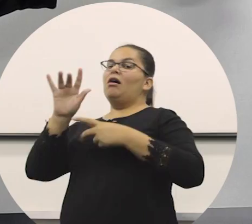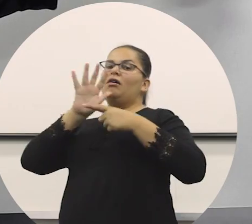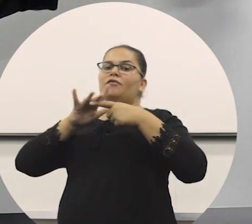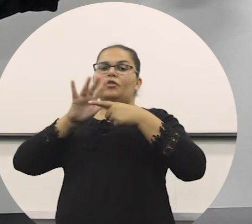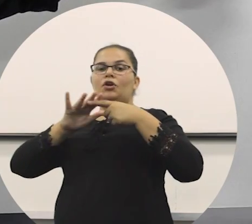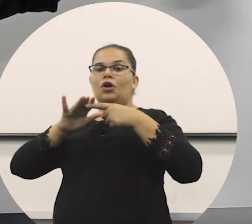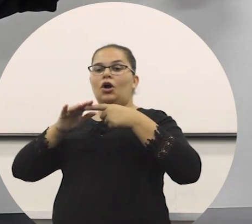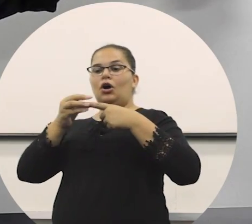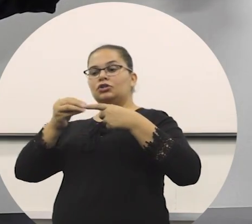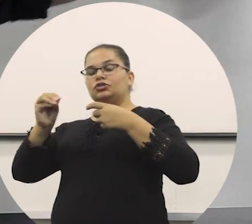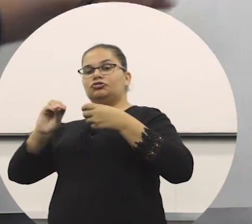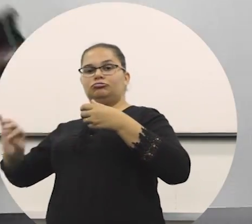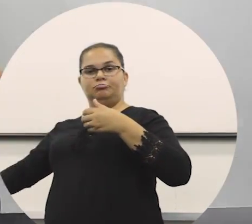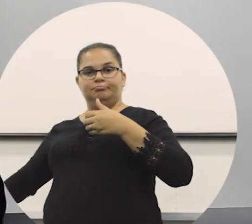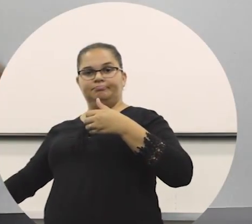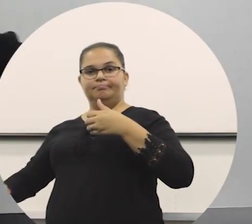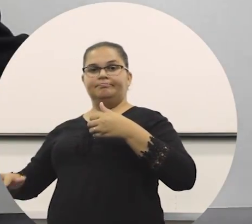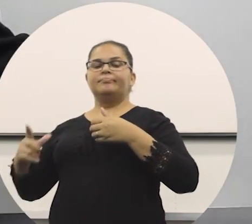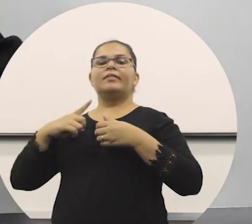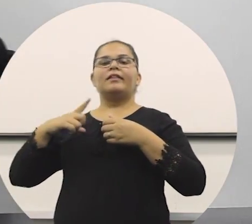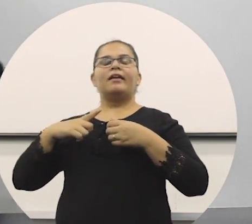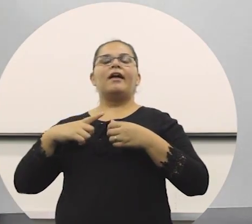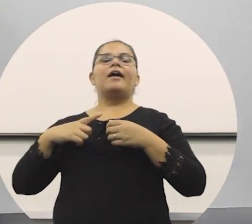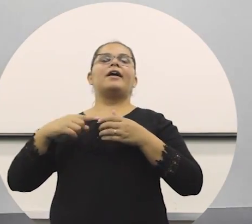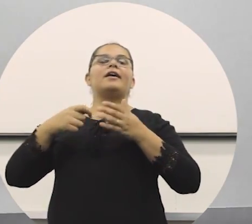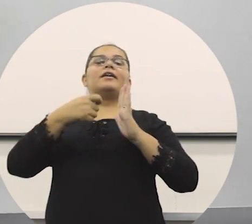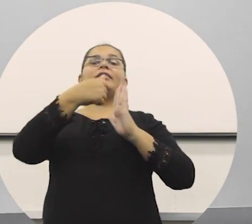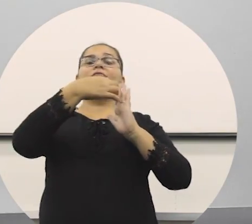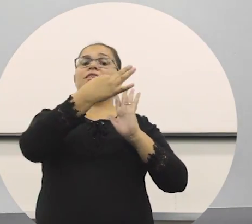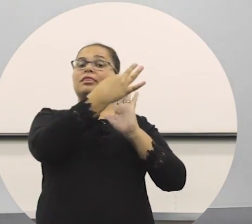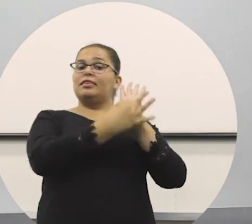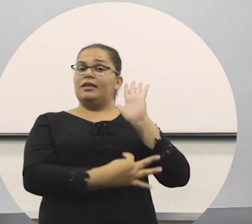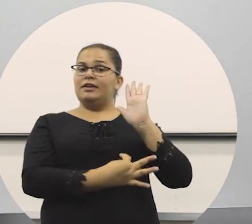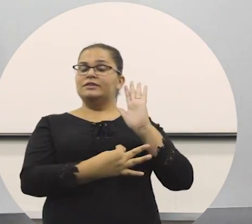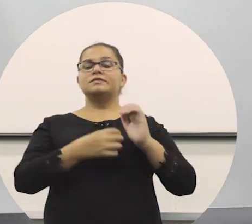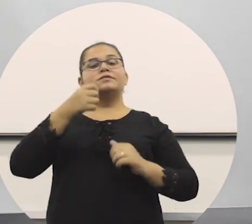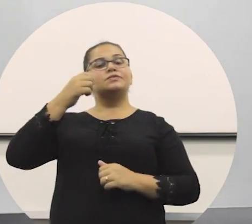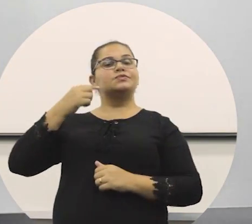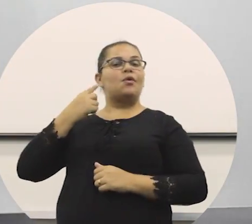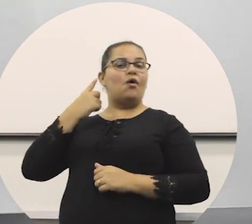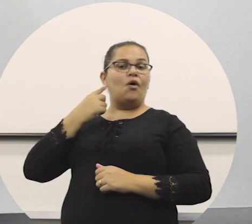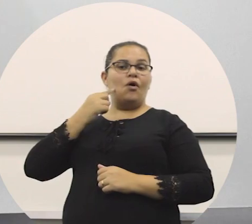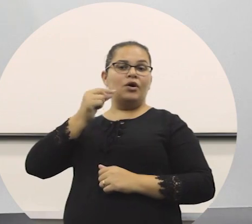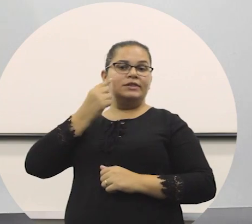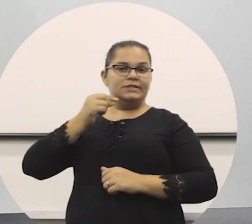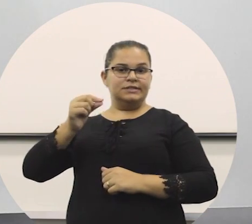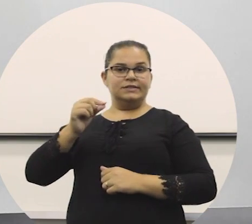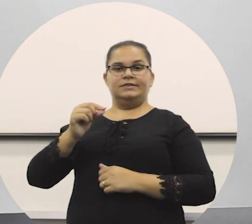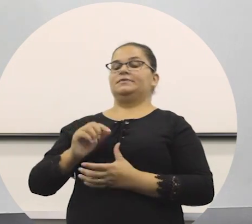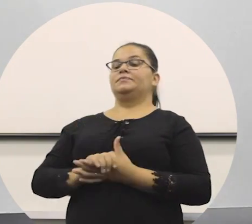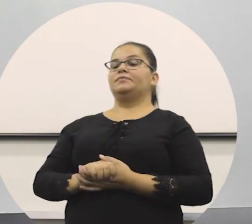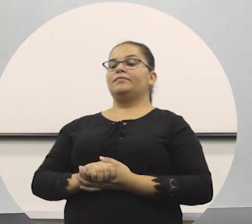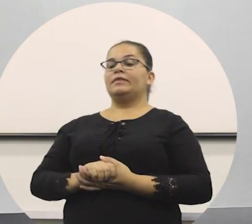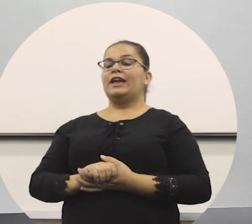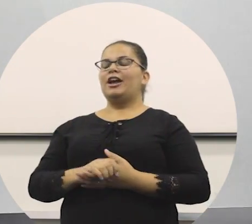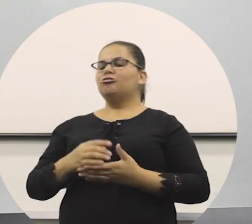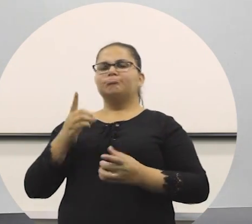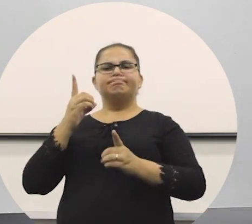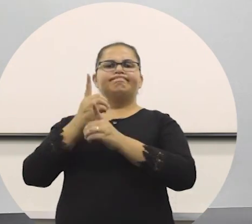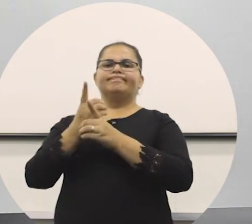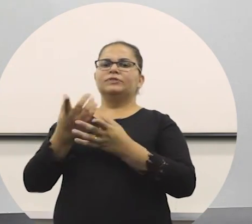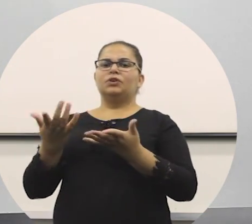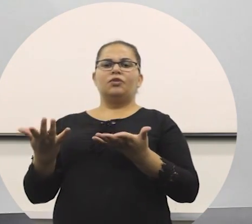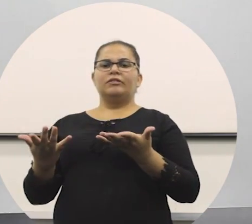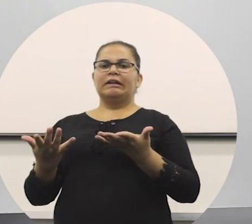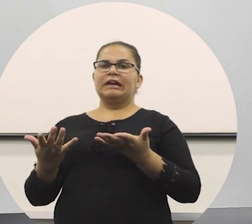sinais tem alguma relação. Tem um texto da Ronice interessante que eu não uso mais, porque eu não achei a referência desse texto. Eu não sei se era